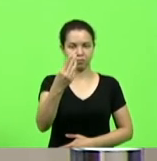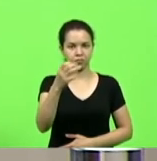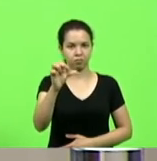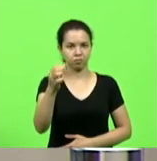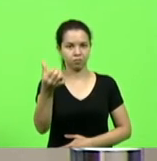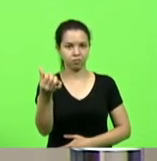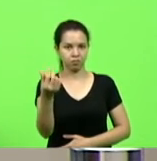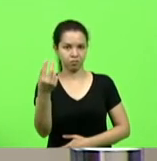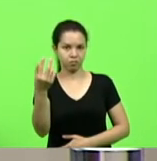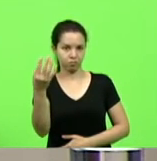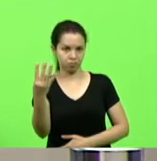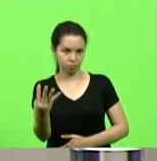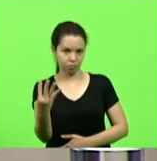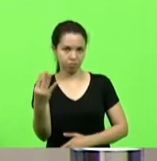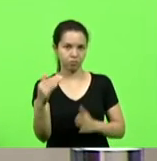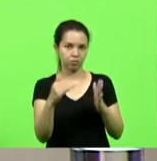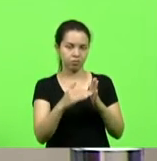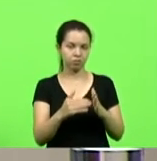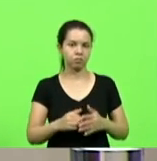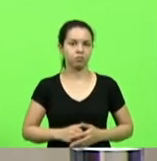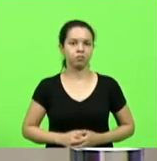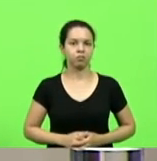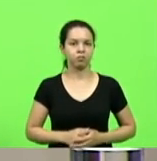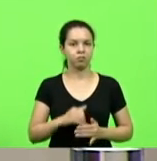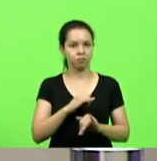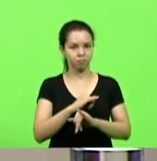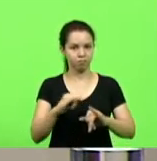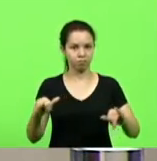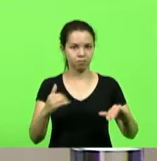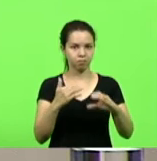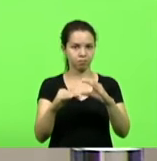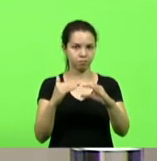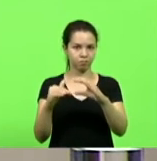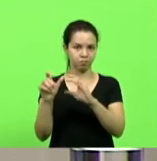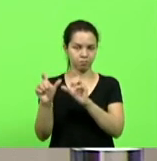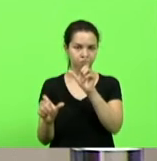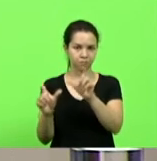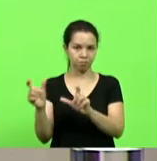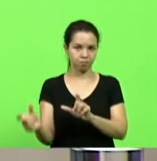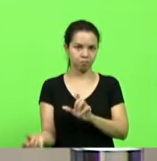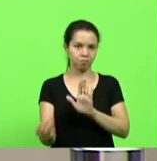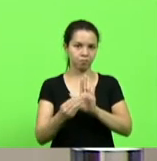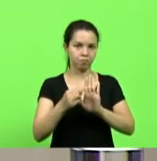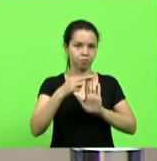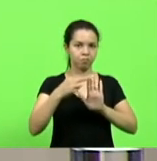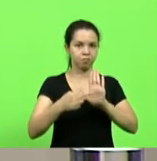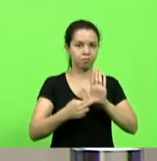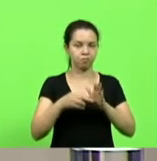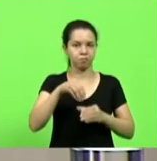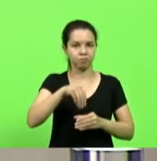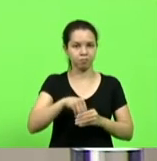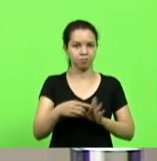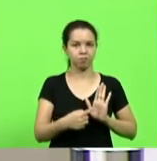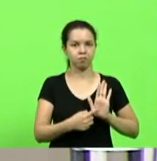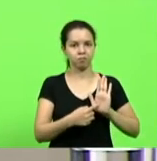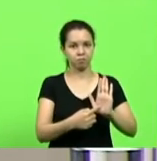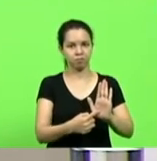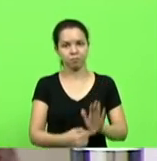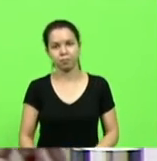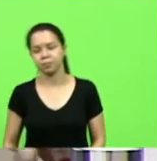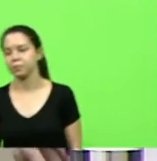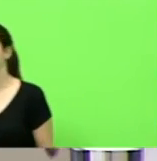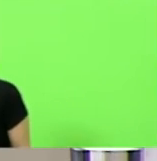e 964. Esta presidência comunica e encaminhará aos destinatários, conforme determina o regimento interno, as seguintes indicações.